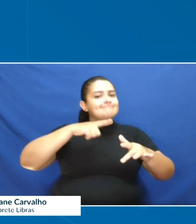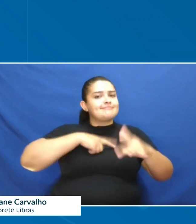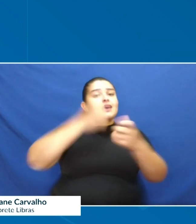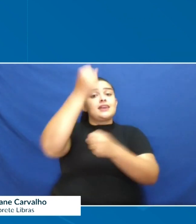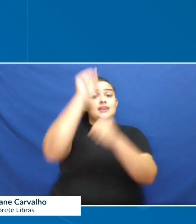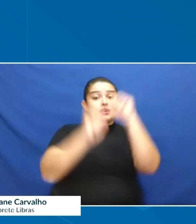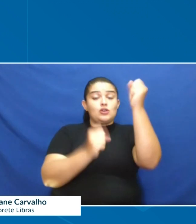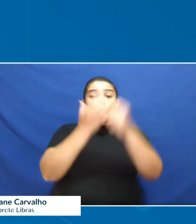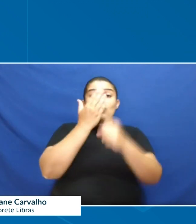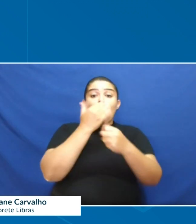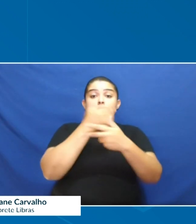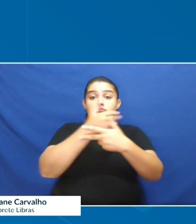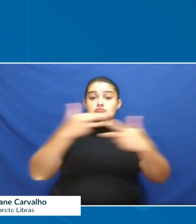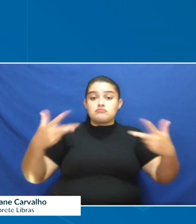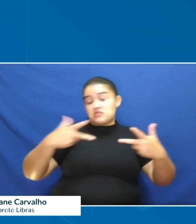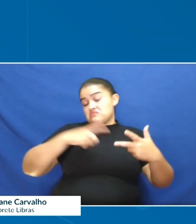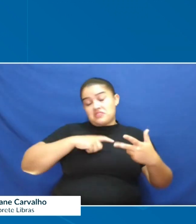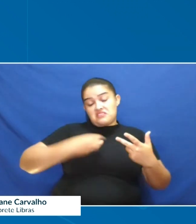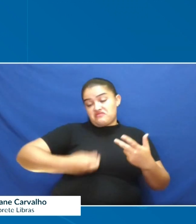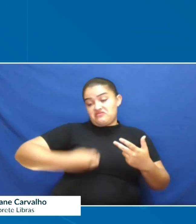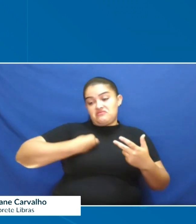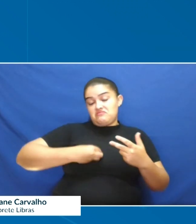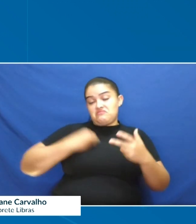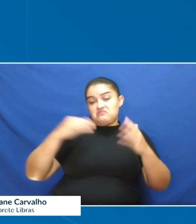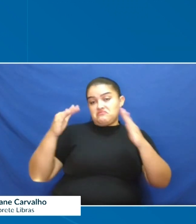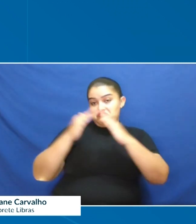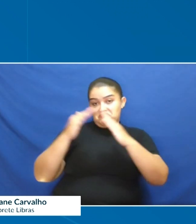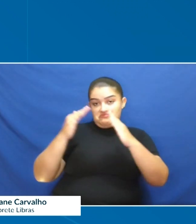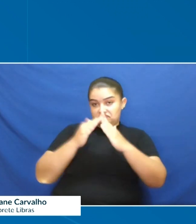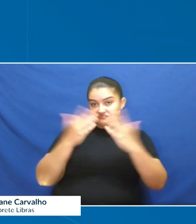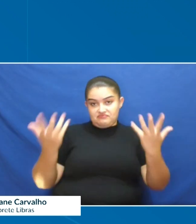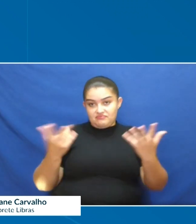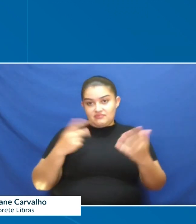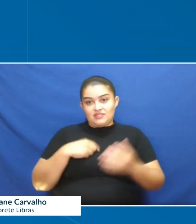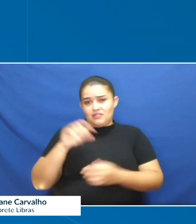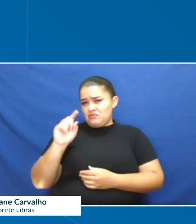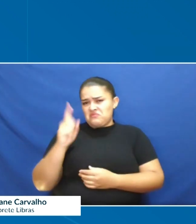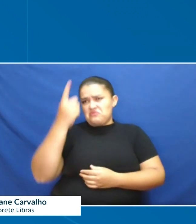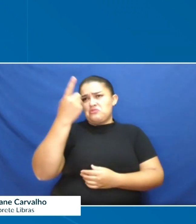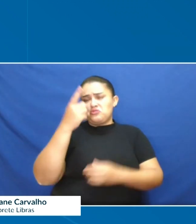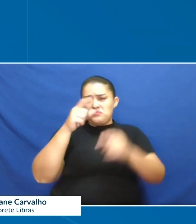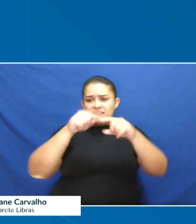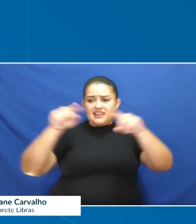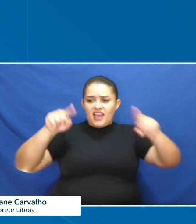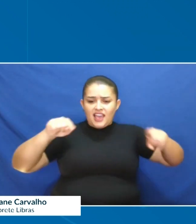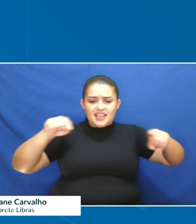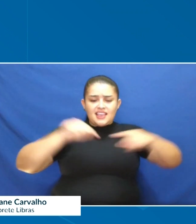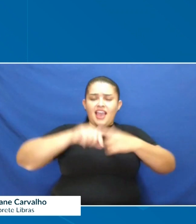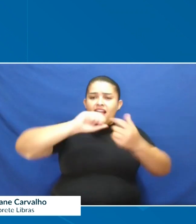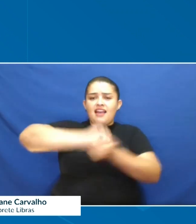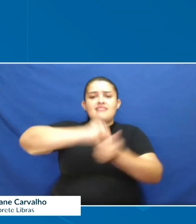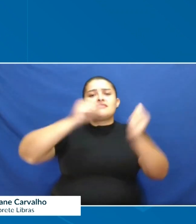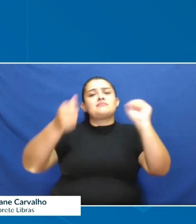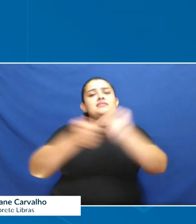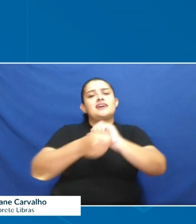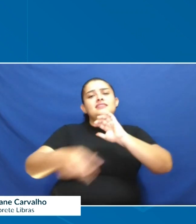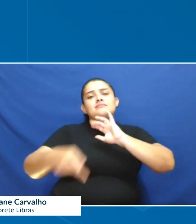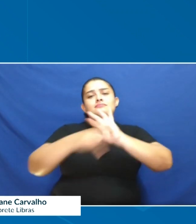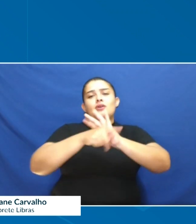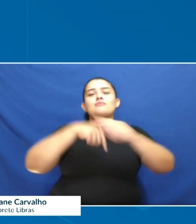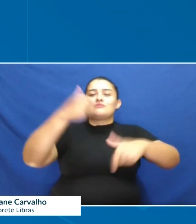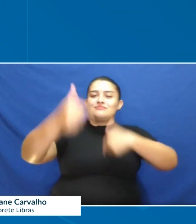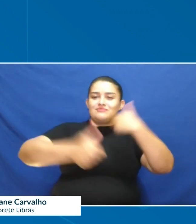que estão instaladas no fundo de uma residência, em apenas uma cozinha adaptada, e aí são